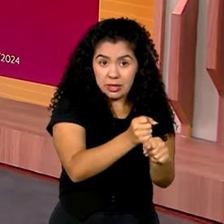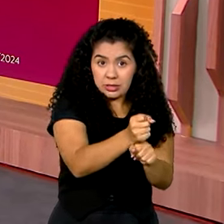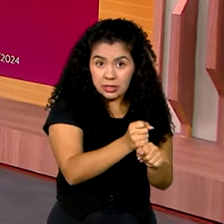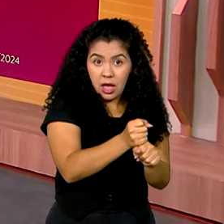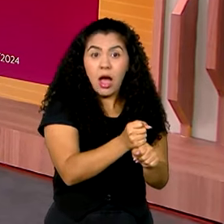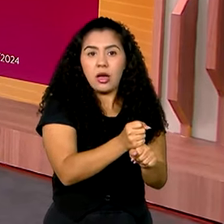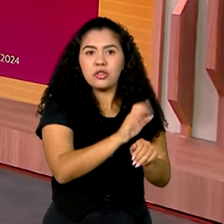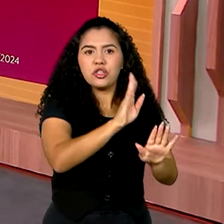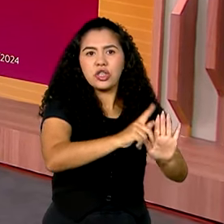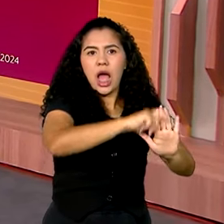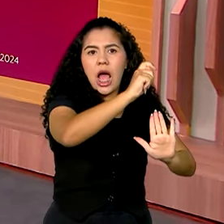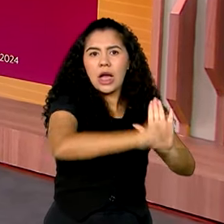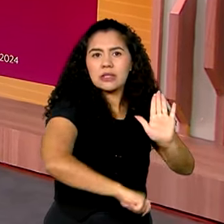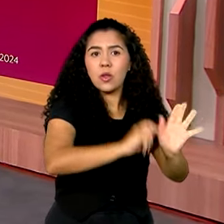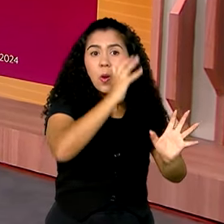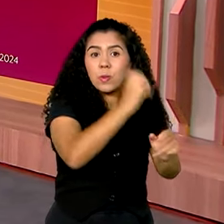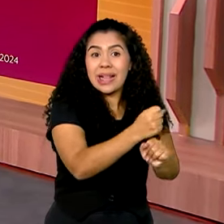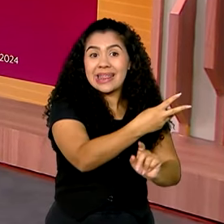foram assinados